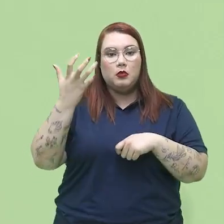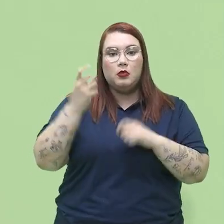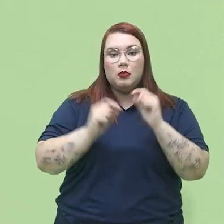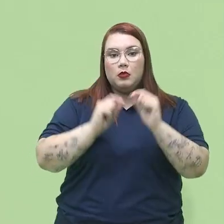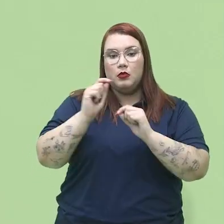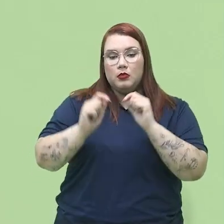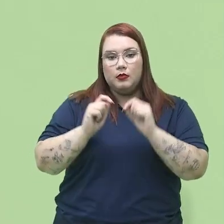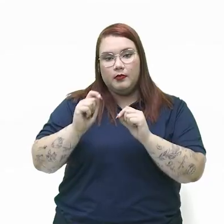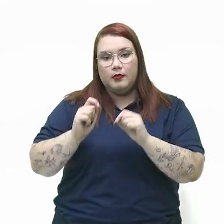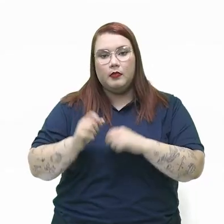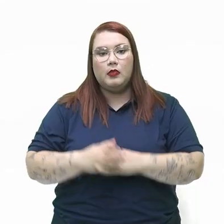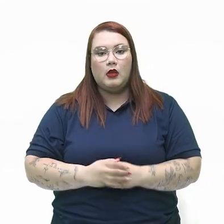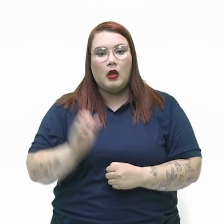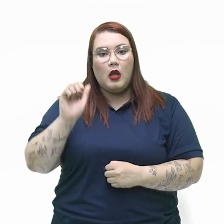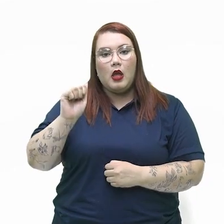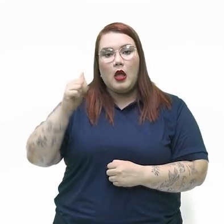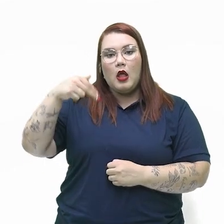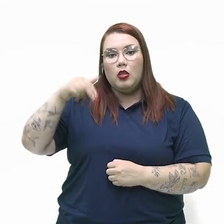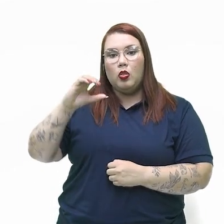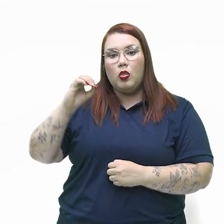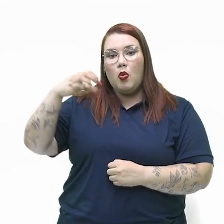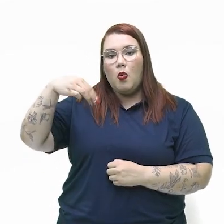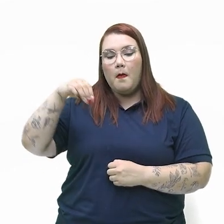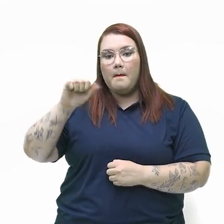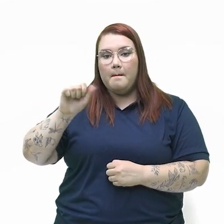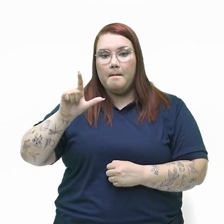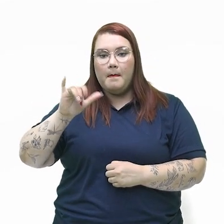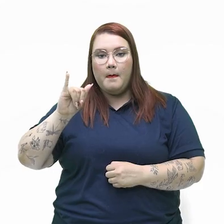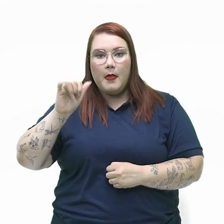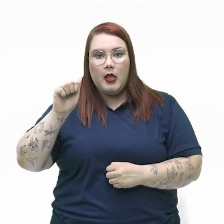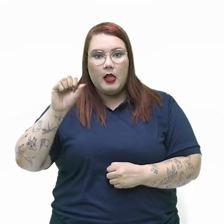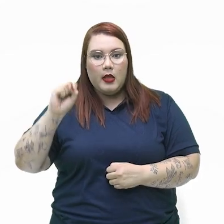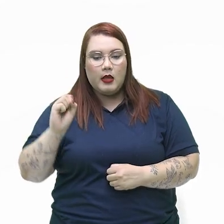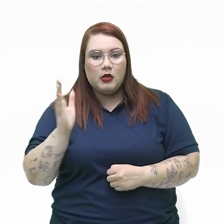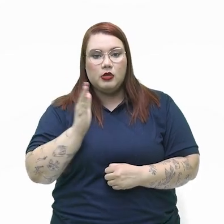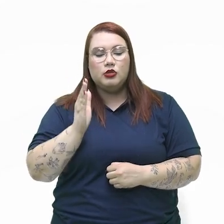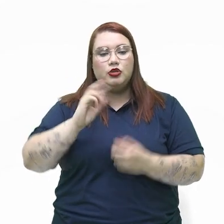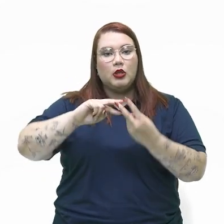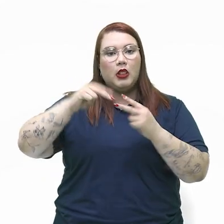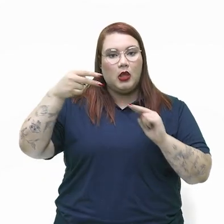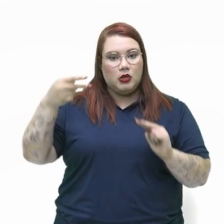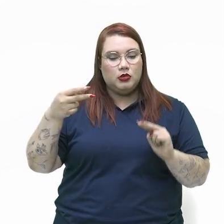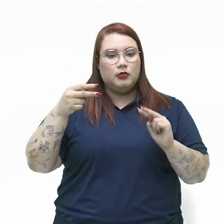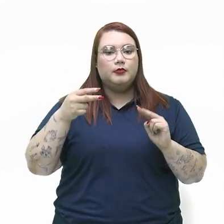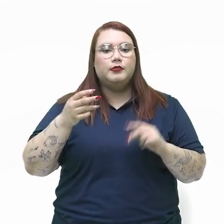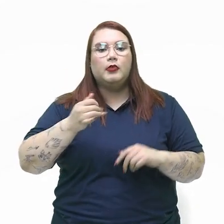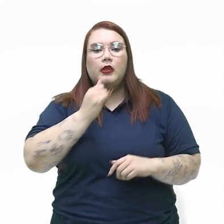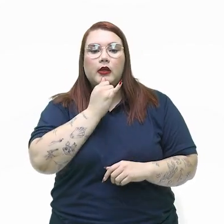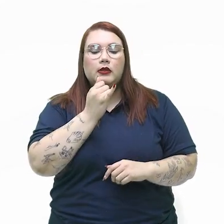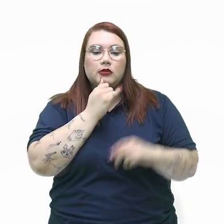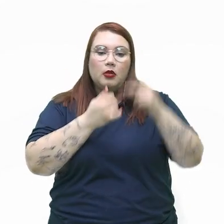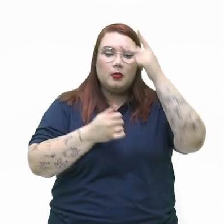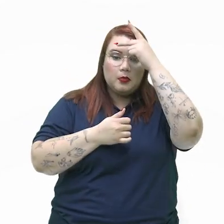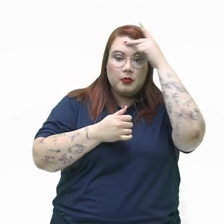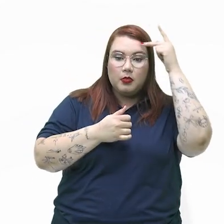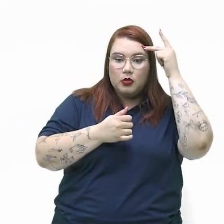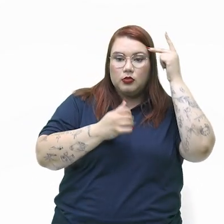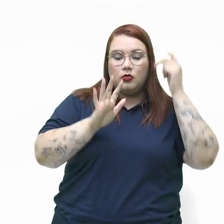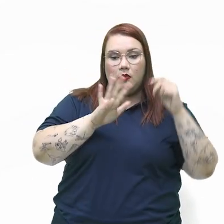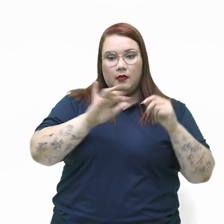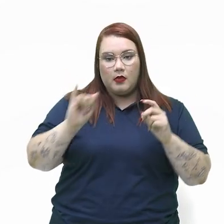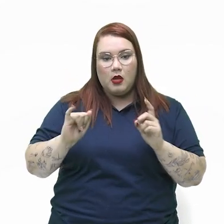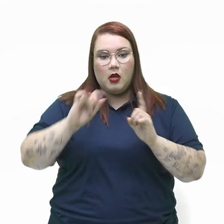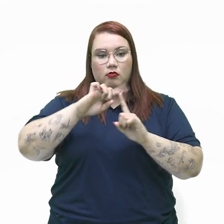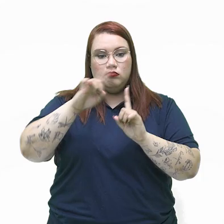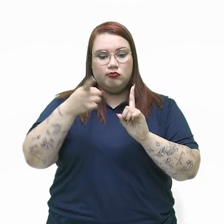as anomalias genéticas. Então, quando o indivíduo, né, ele, por exemplo, vai formar outro indivíduo da